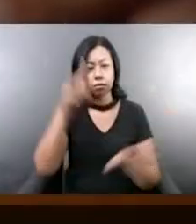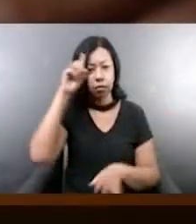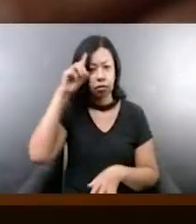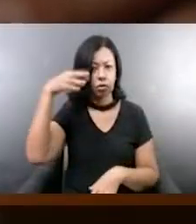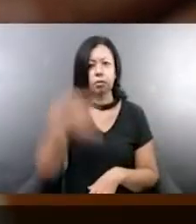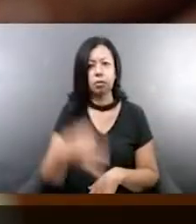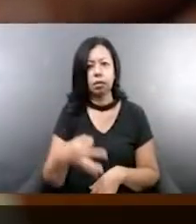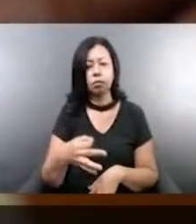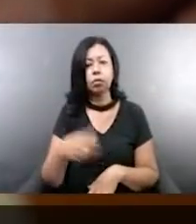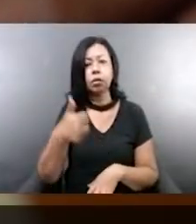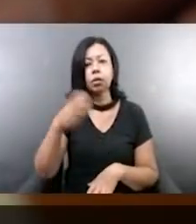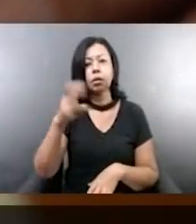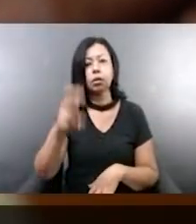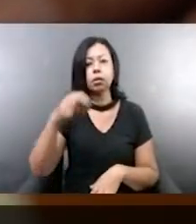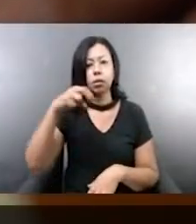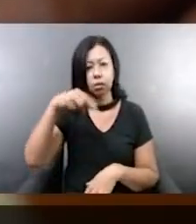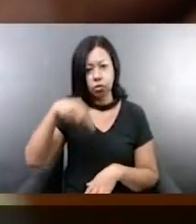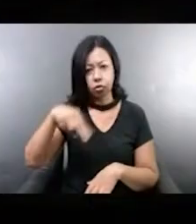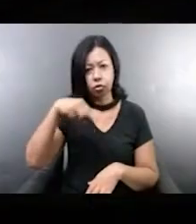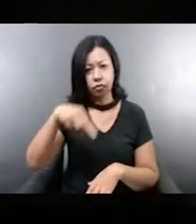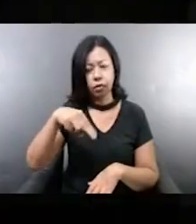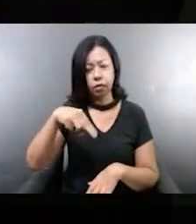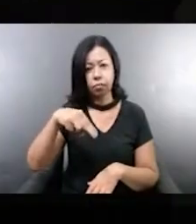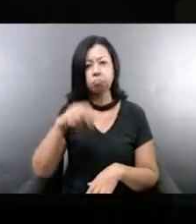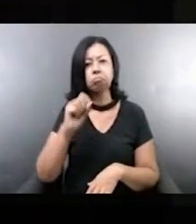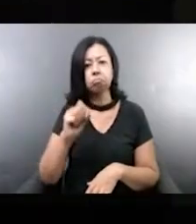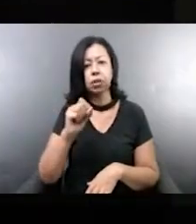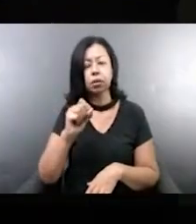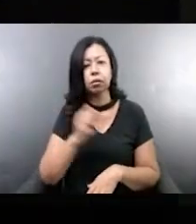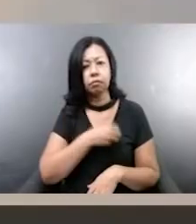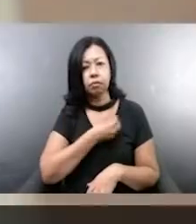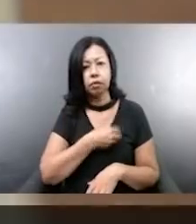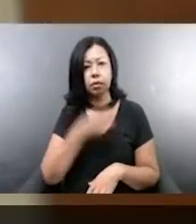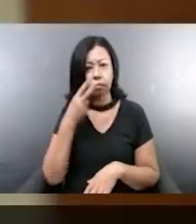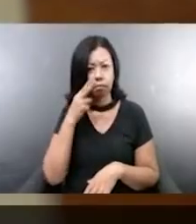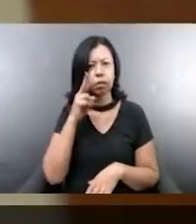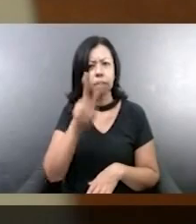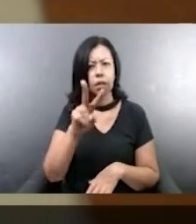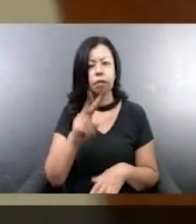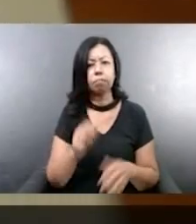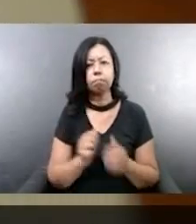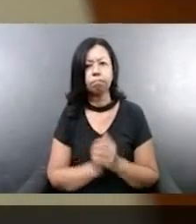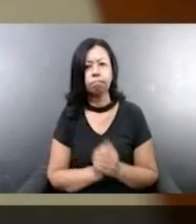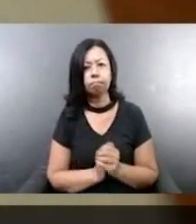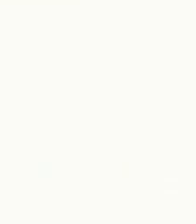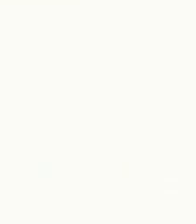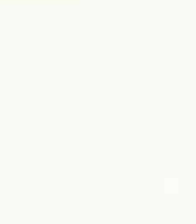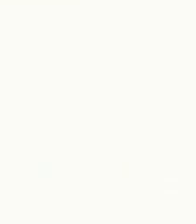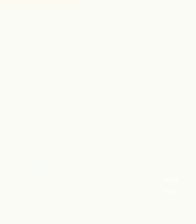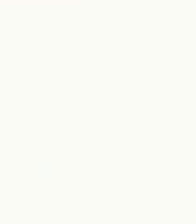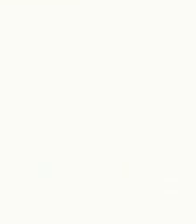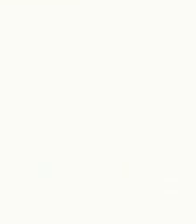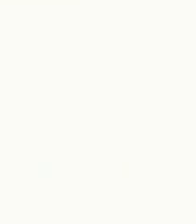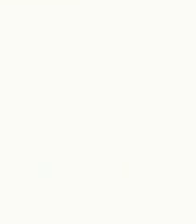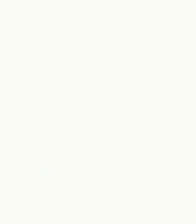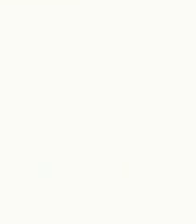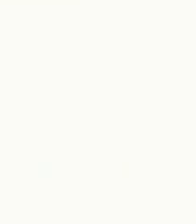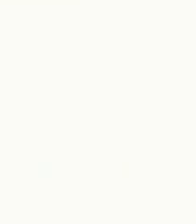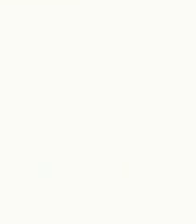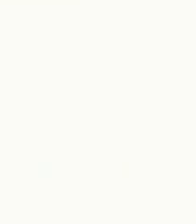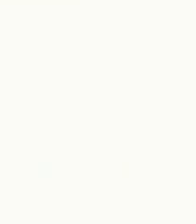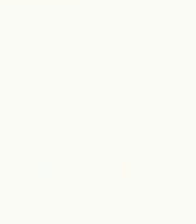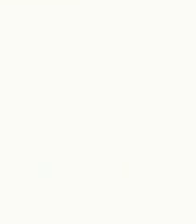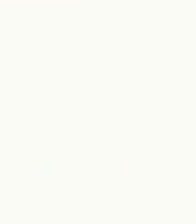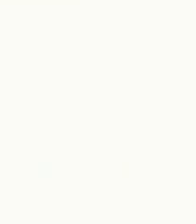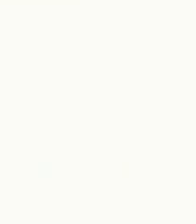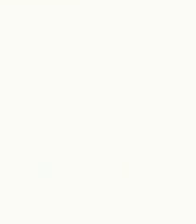vez. E o milagre tem data marcada. 15 de novembro. Quem viver, verá. Gianelli